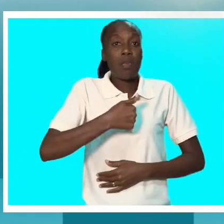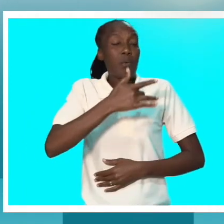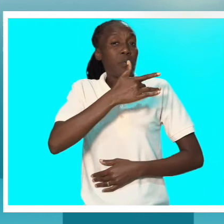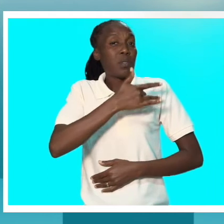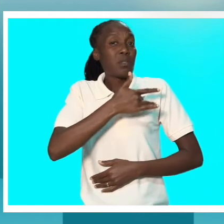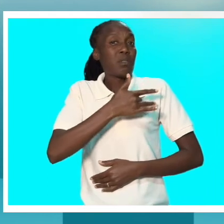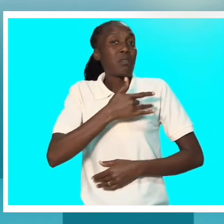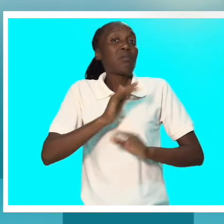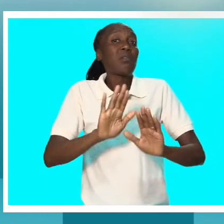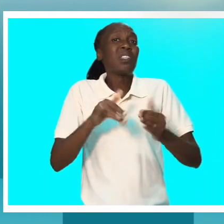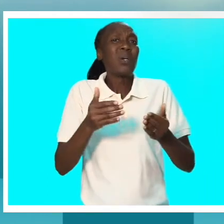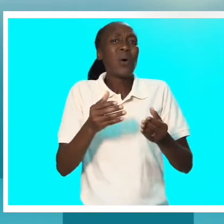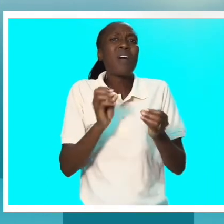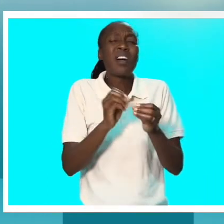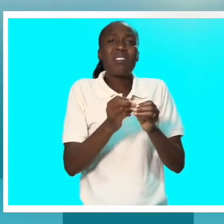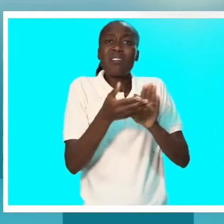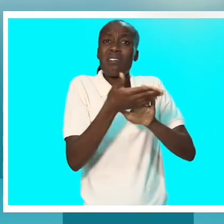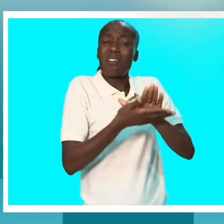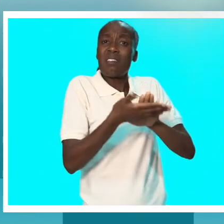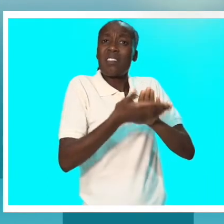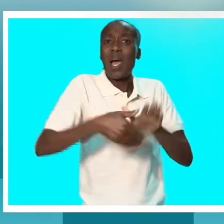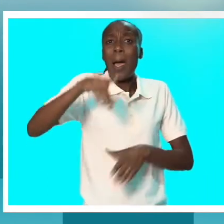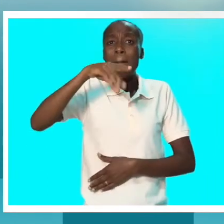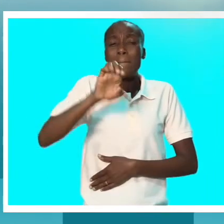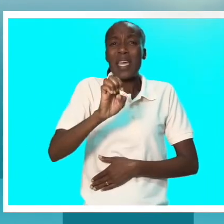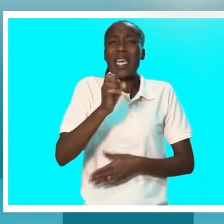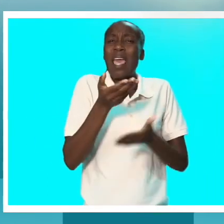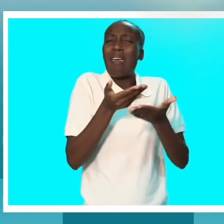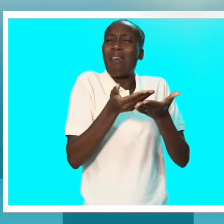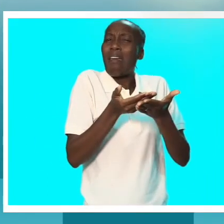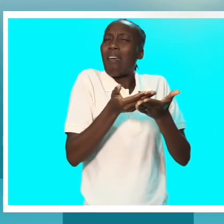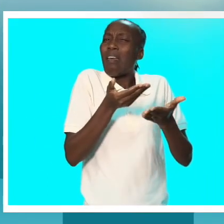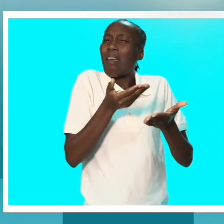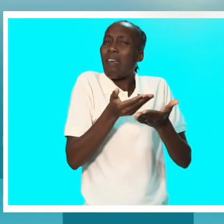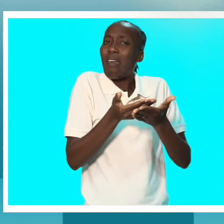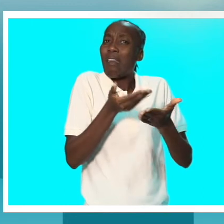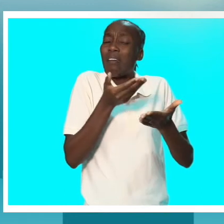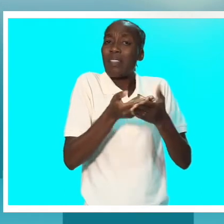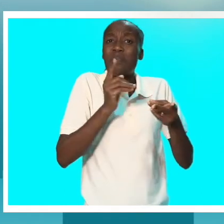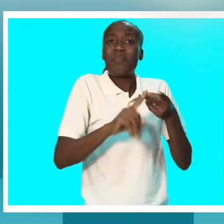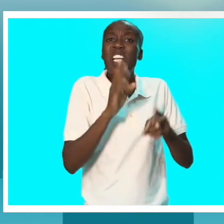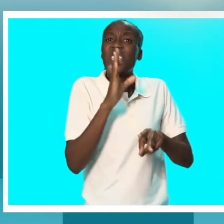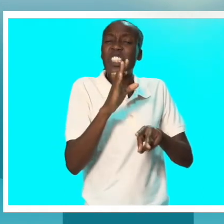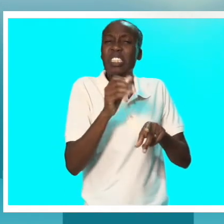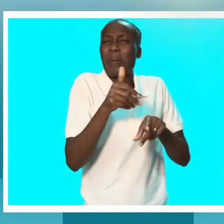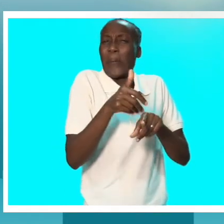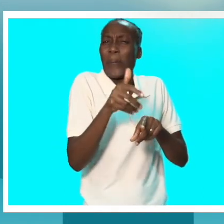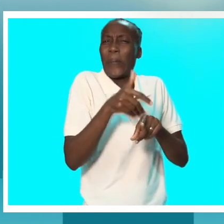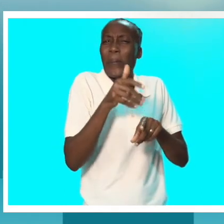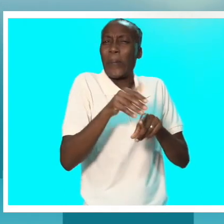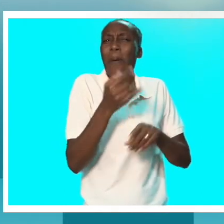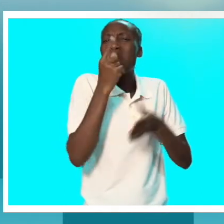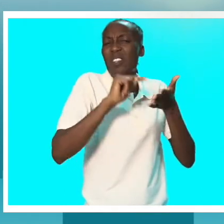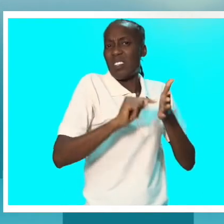aquecia o pé por baixo do meu pé e urinava muitas